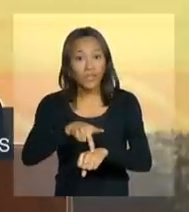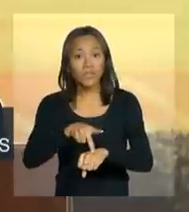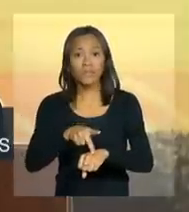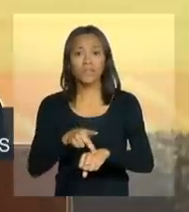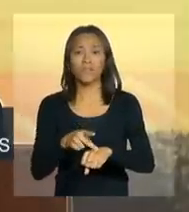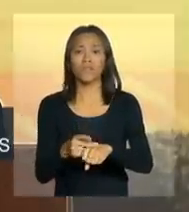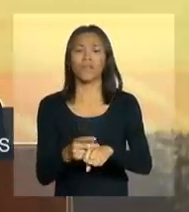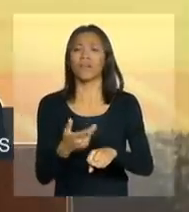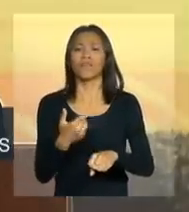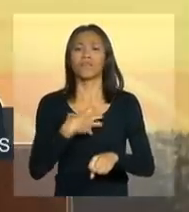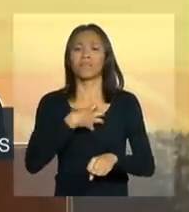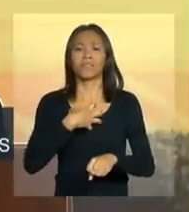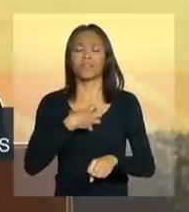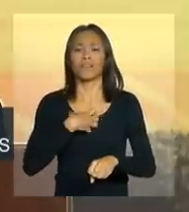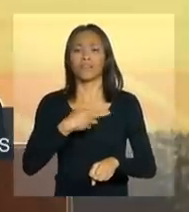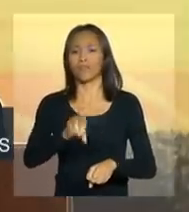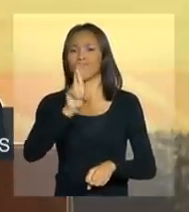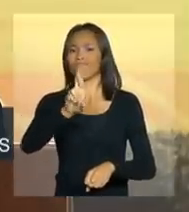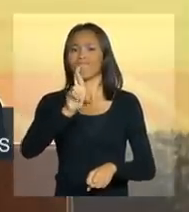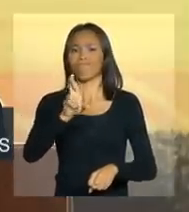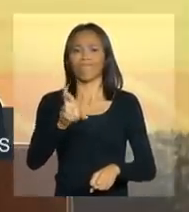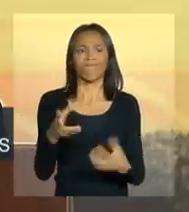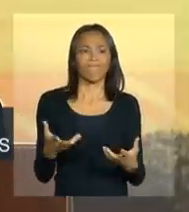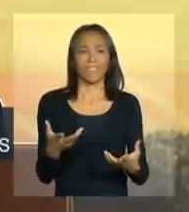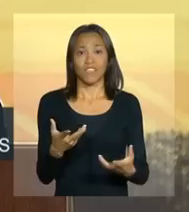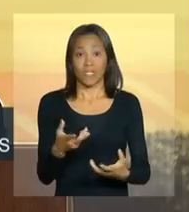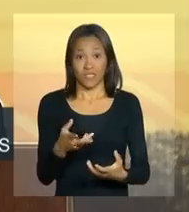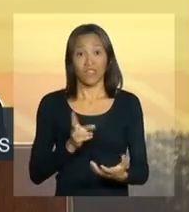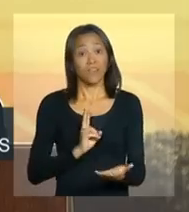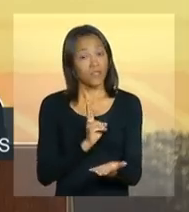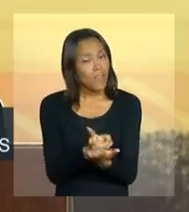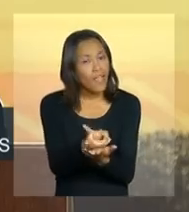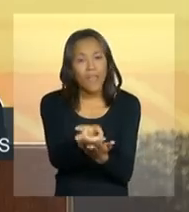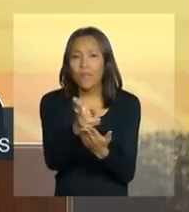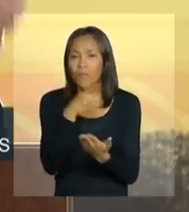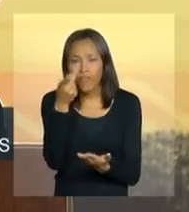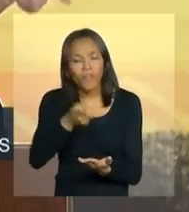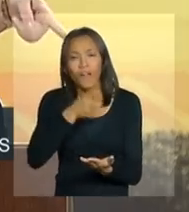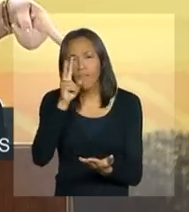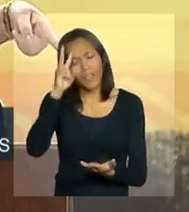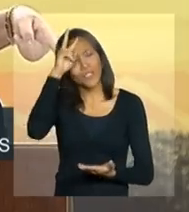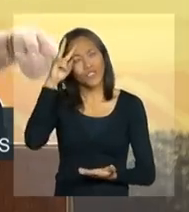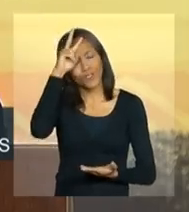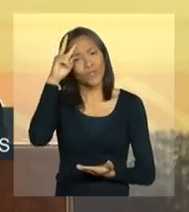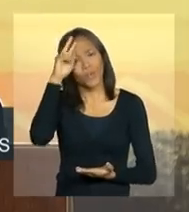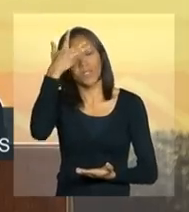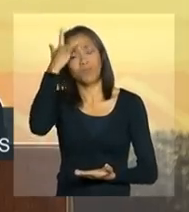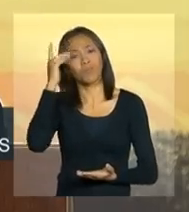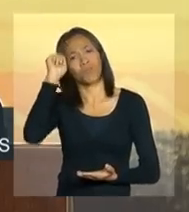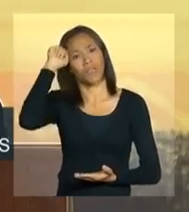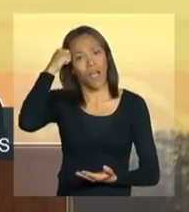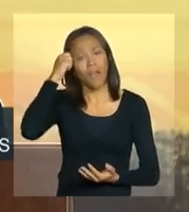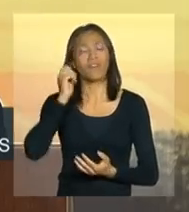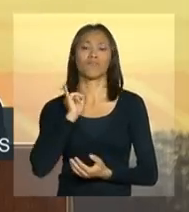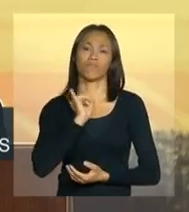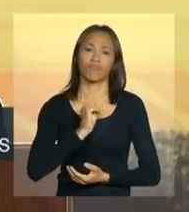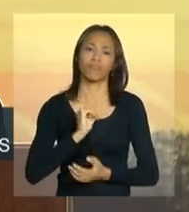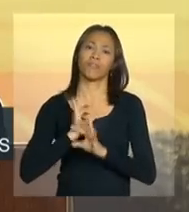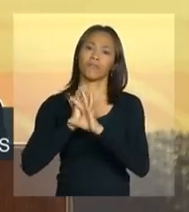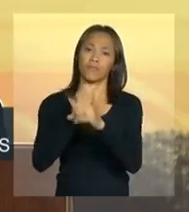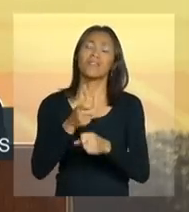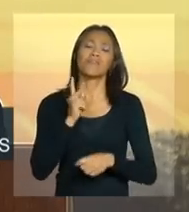sente representada sem uma menção aos afrodescendentes e sem a participação também dos